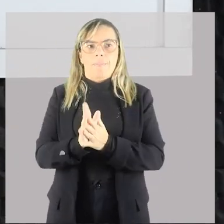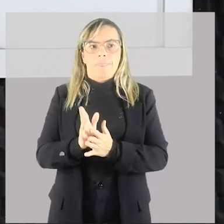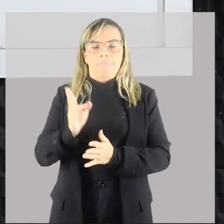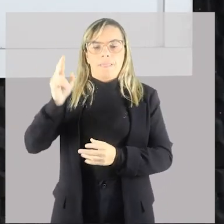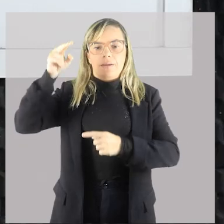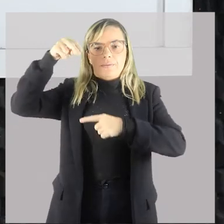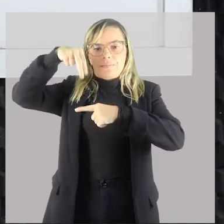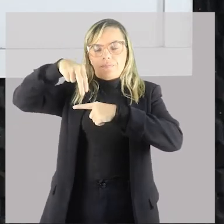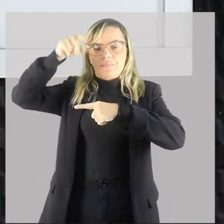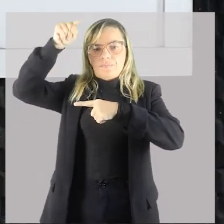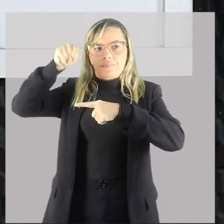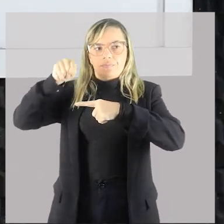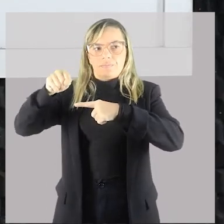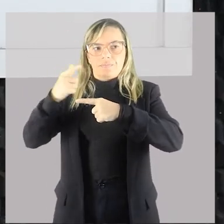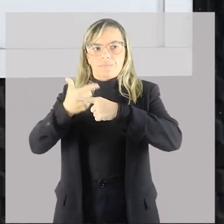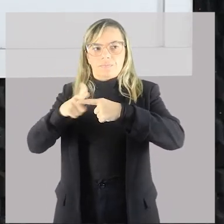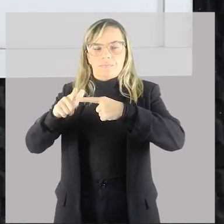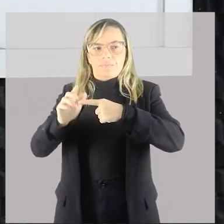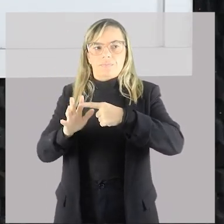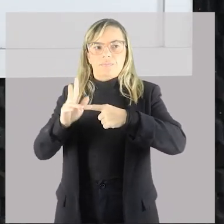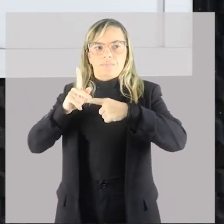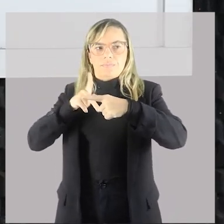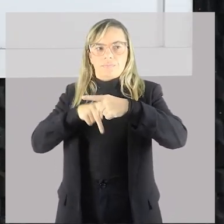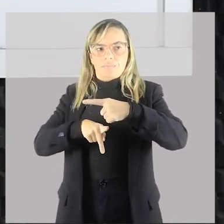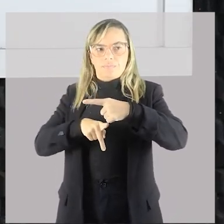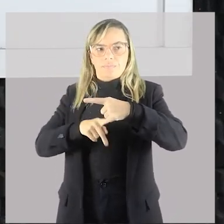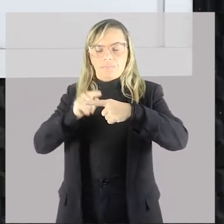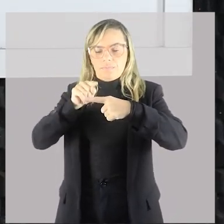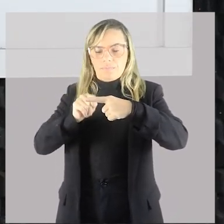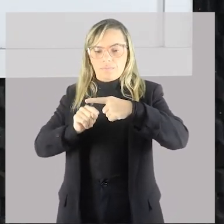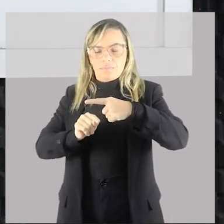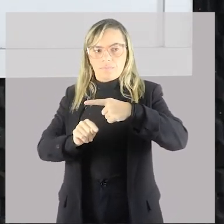dividido pelo P fatorial